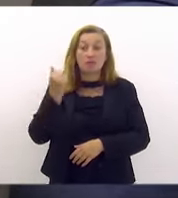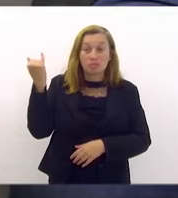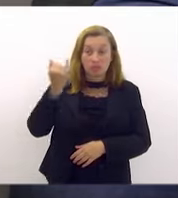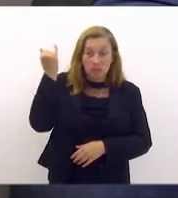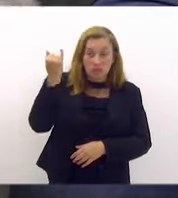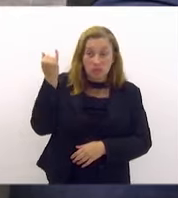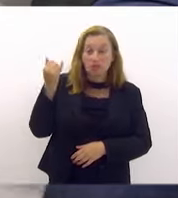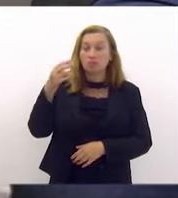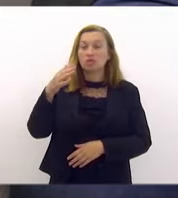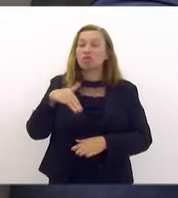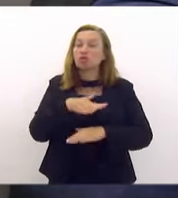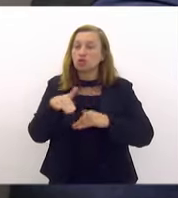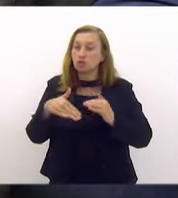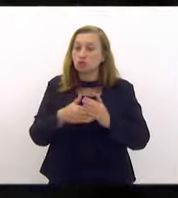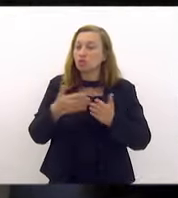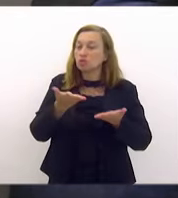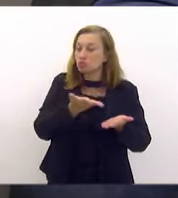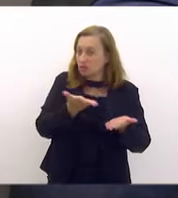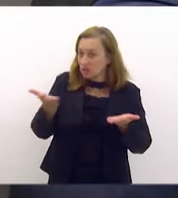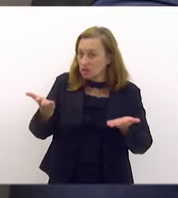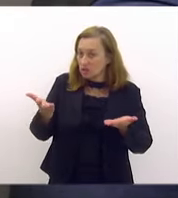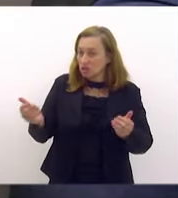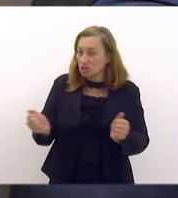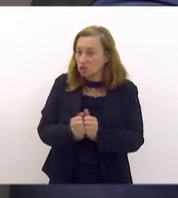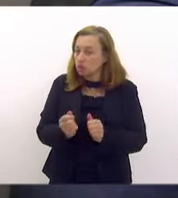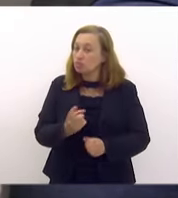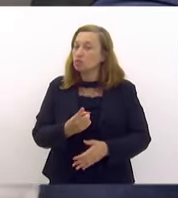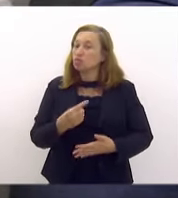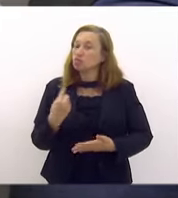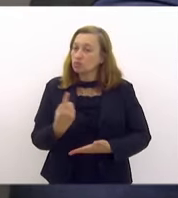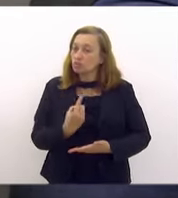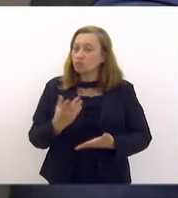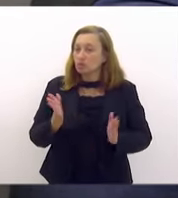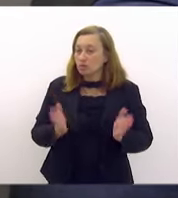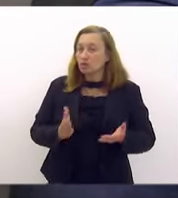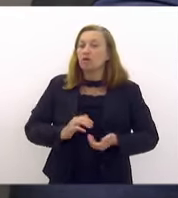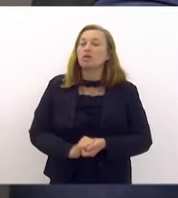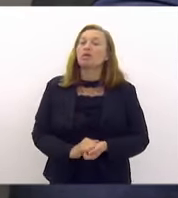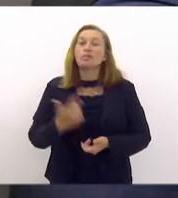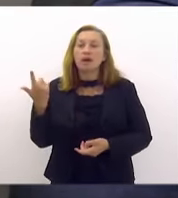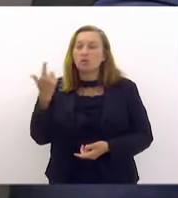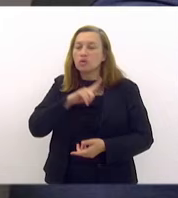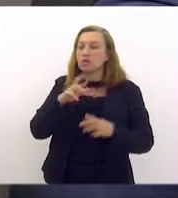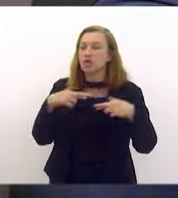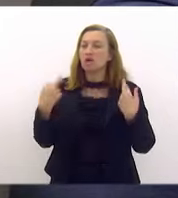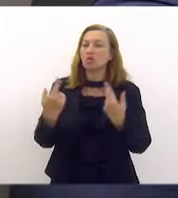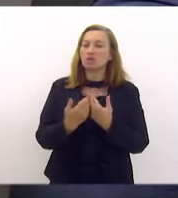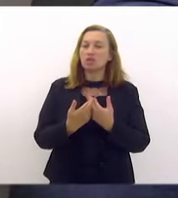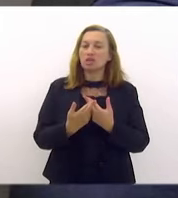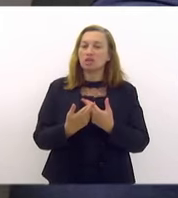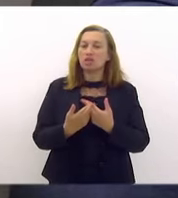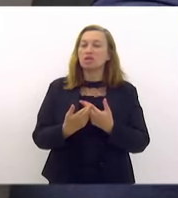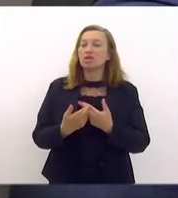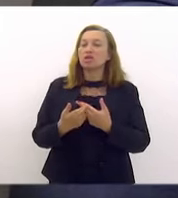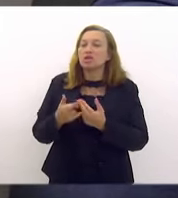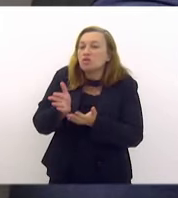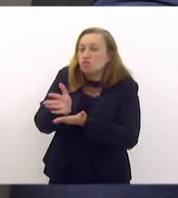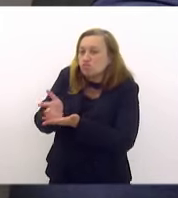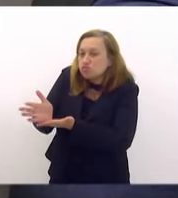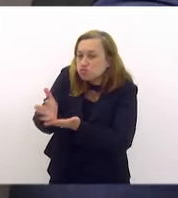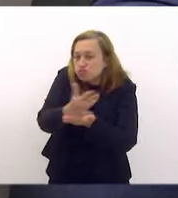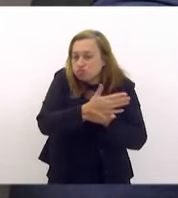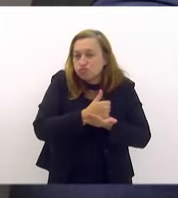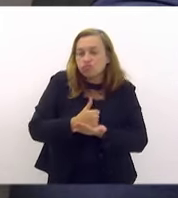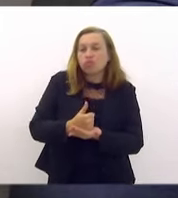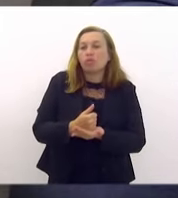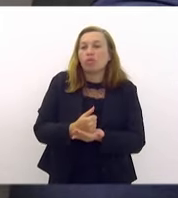do Senhor e da senhora estarem aqui colaborando conosco hoje pra gente conseguir na verdade reunir falas dados de maneira